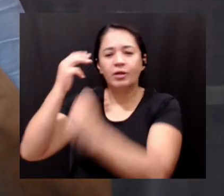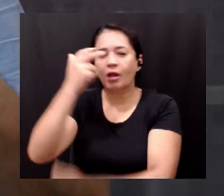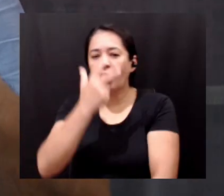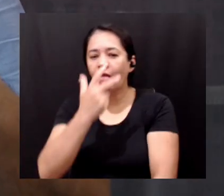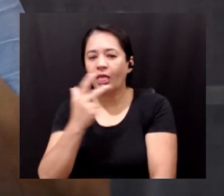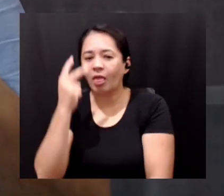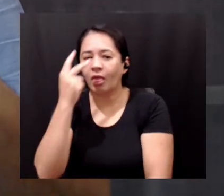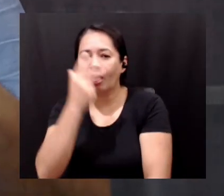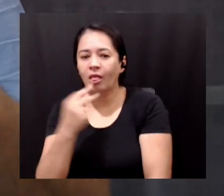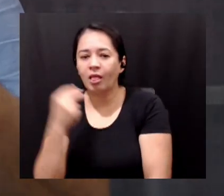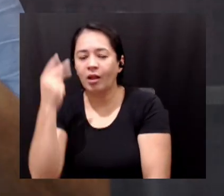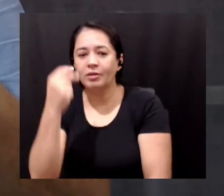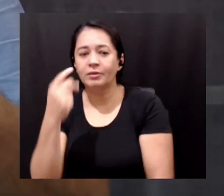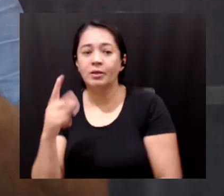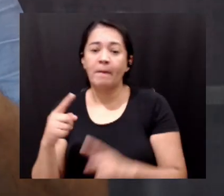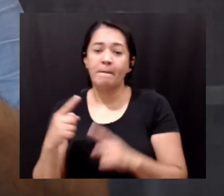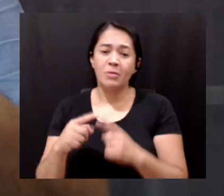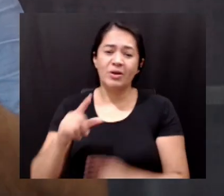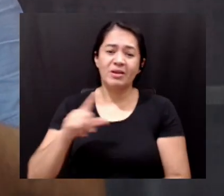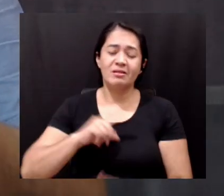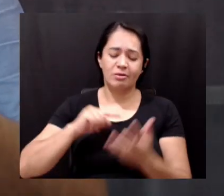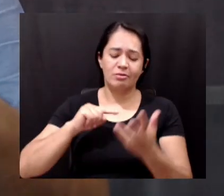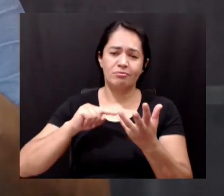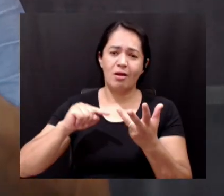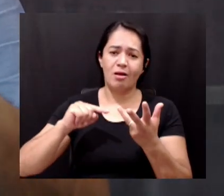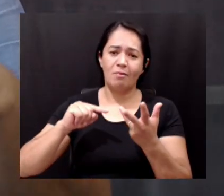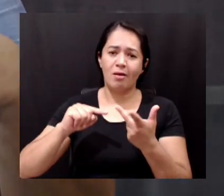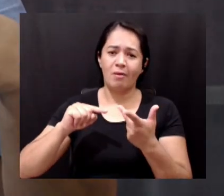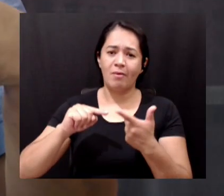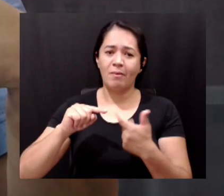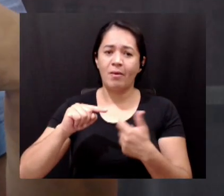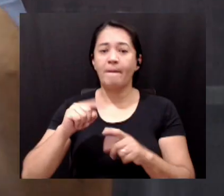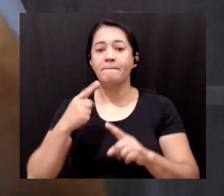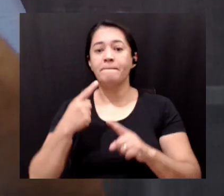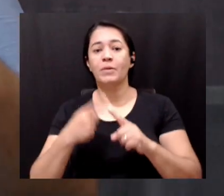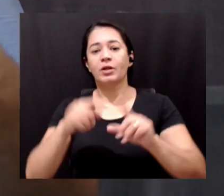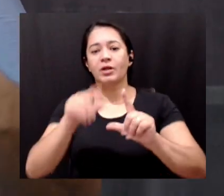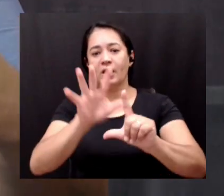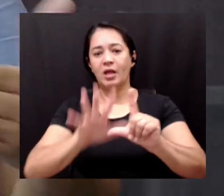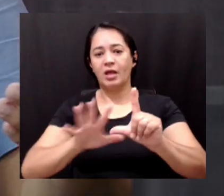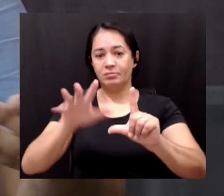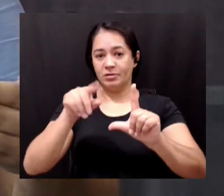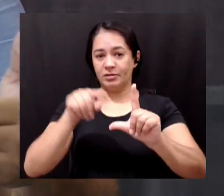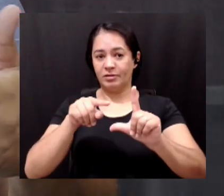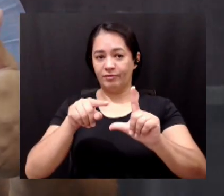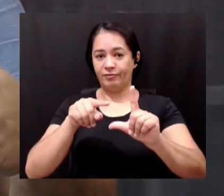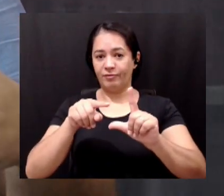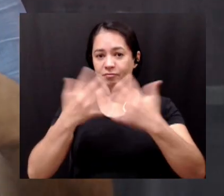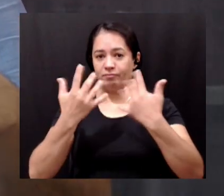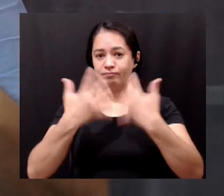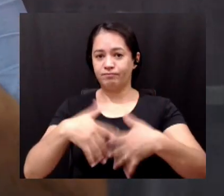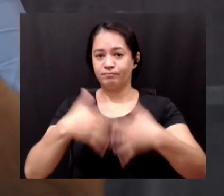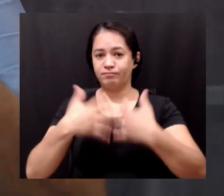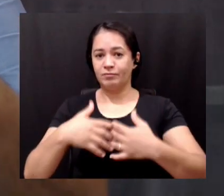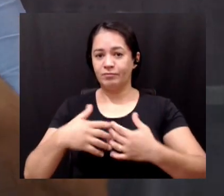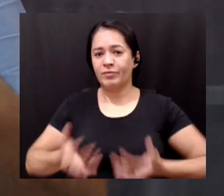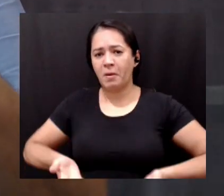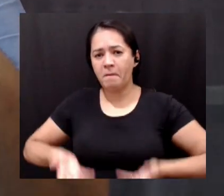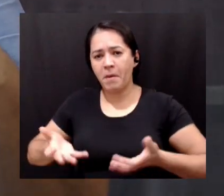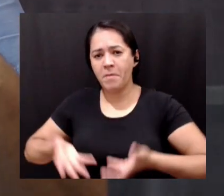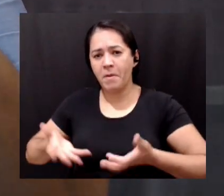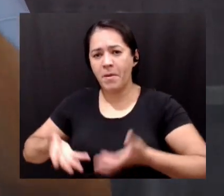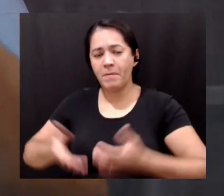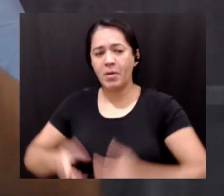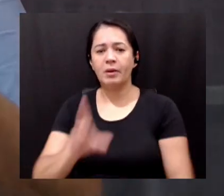né? As plataformas elas vão funcionar de maneira ali a intensificar a produção de dopamina, e aí vai chegar um